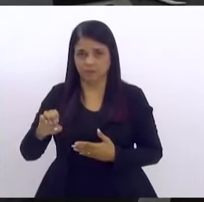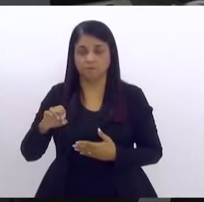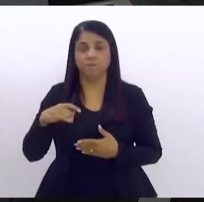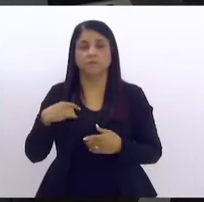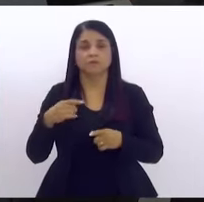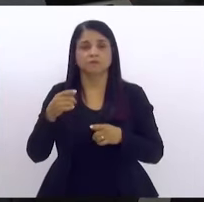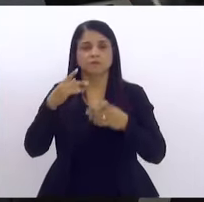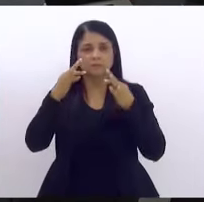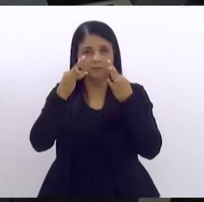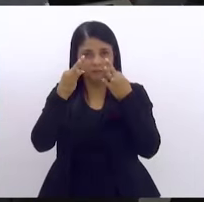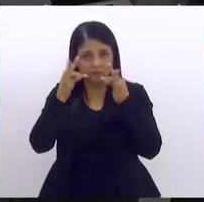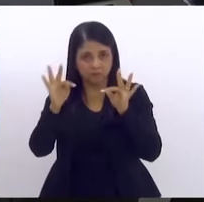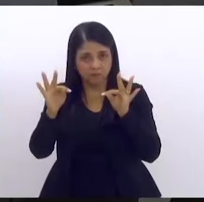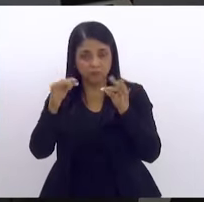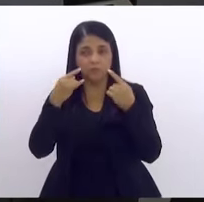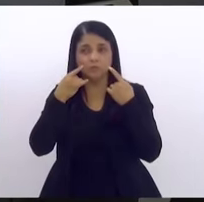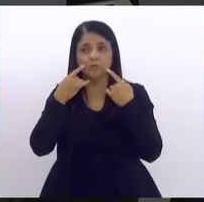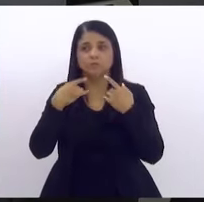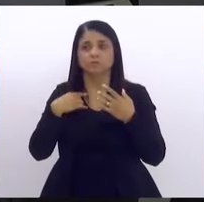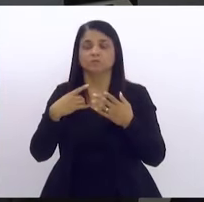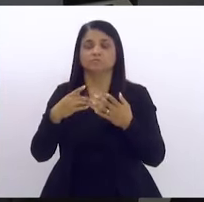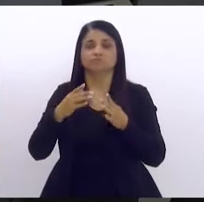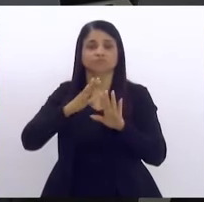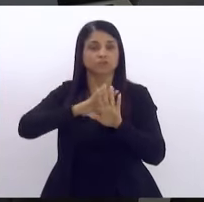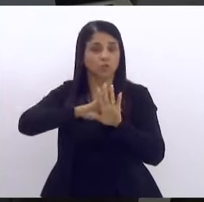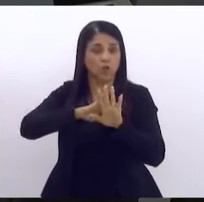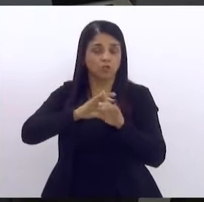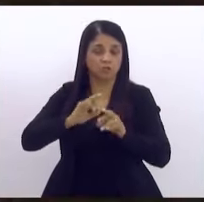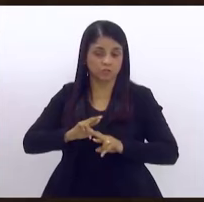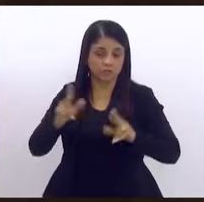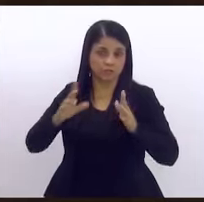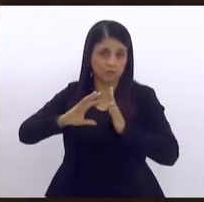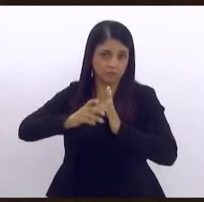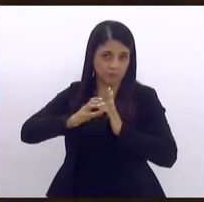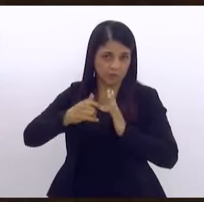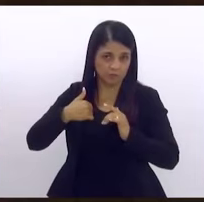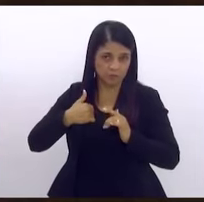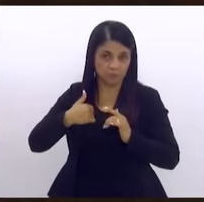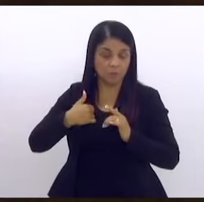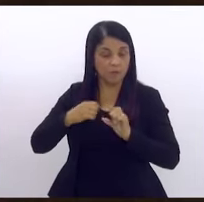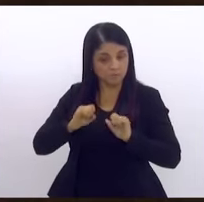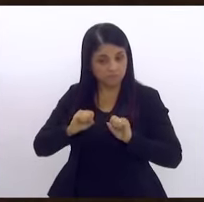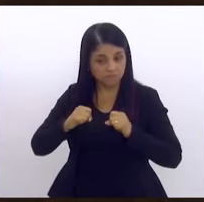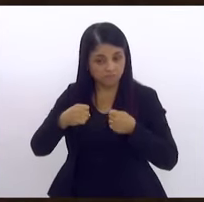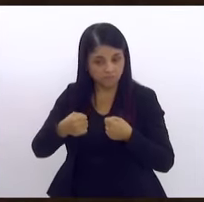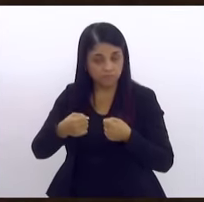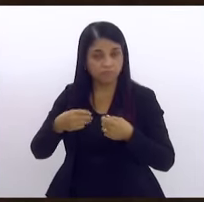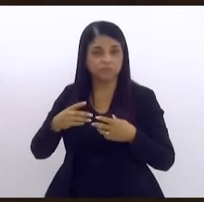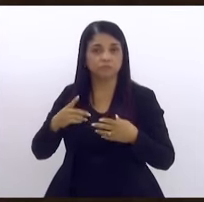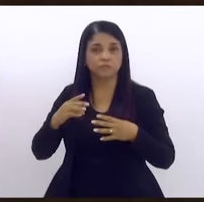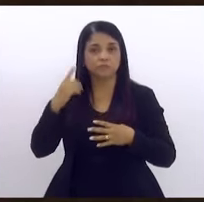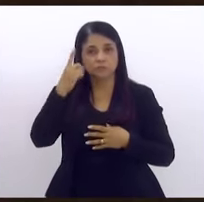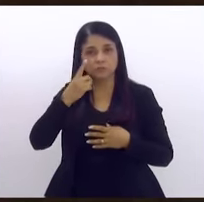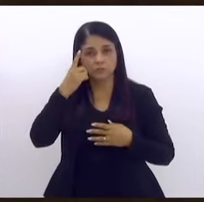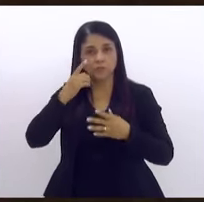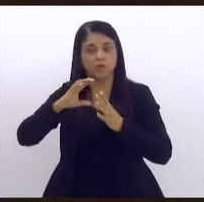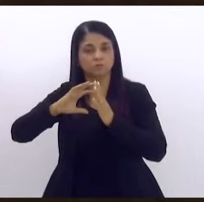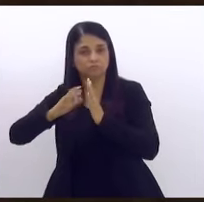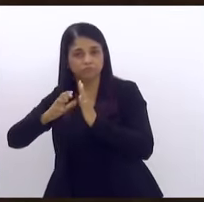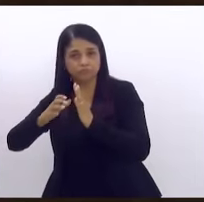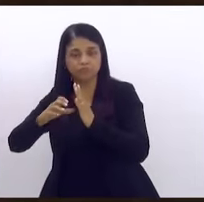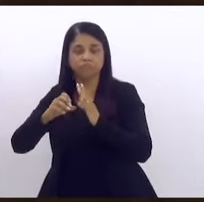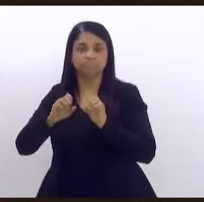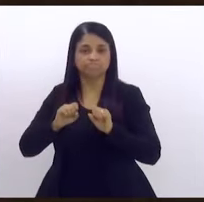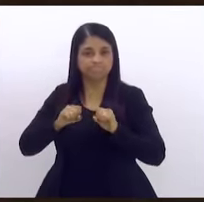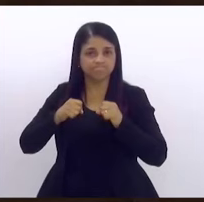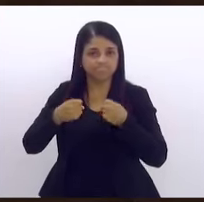o testemunho de um deputado de vertente ideológica diferente da minha, mas que foi um esforço. Todo deputado, toda bancada que se manifestou